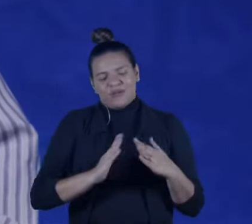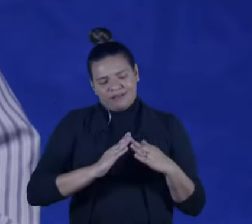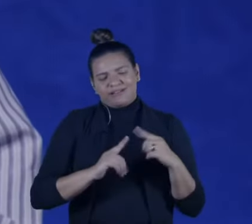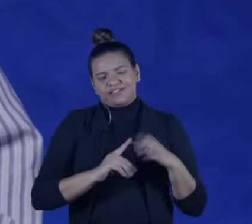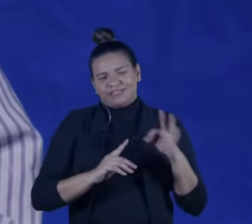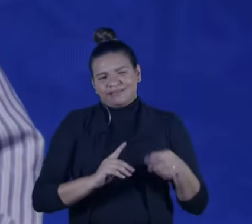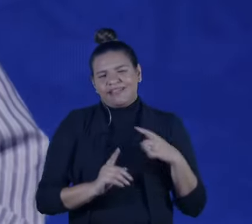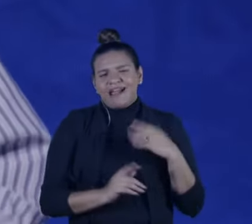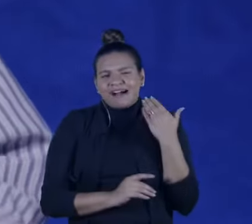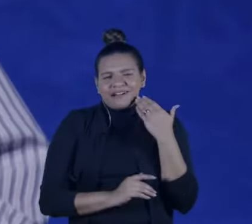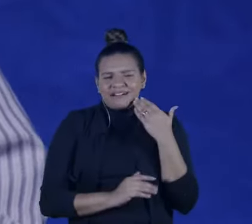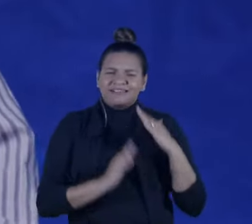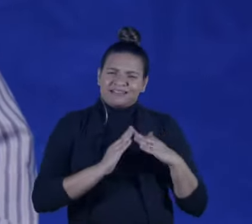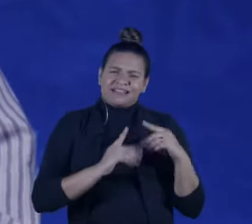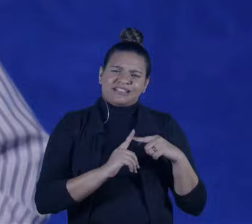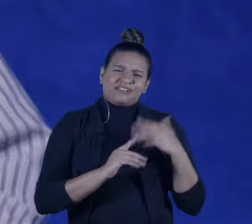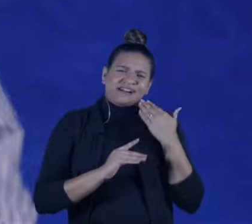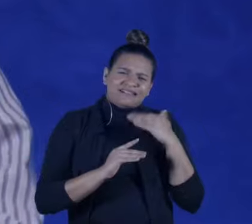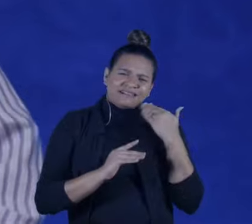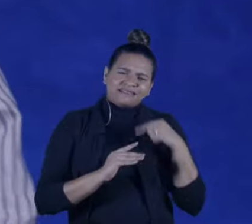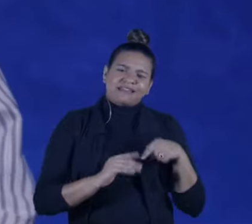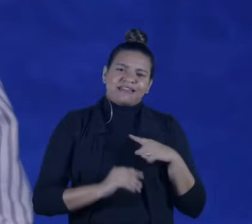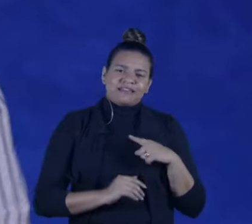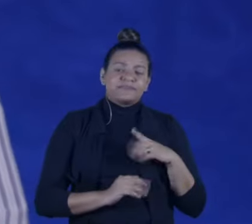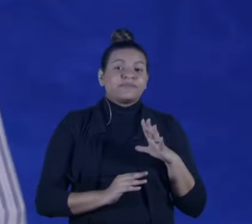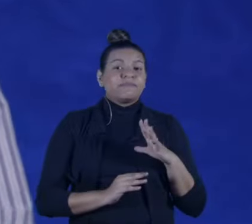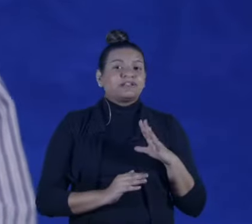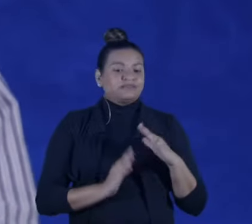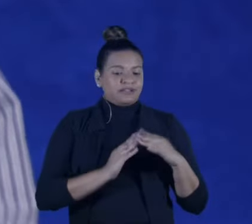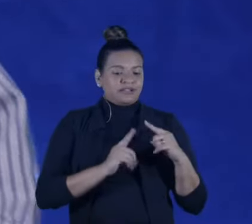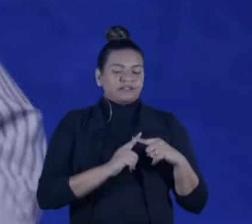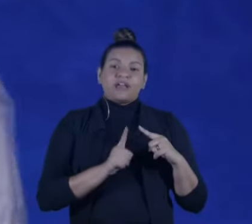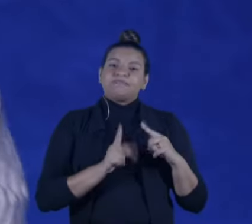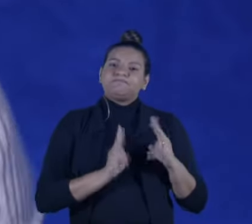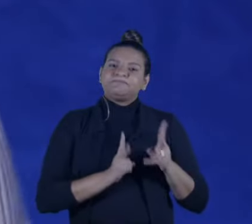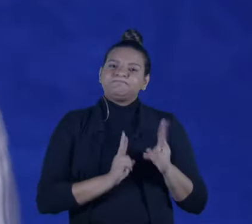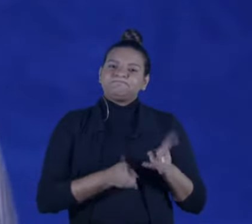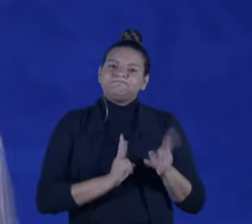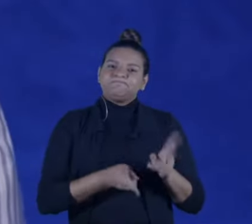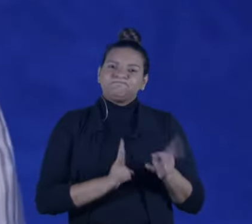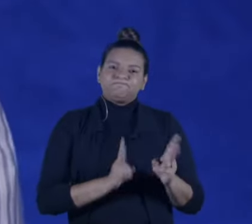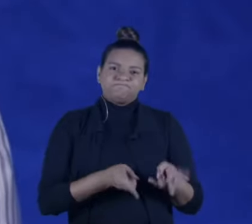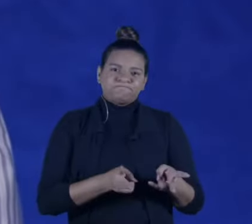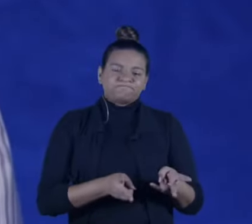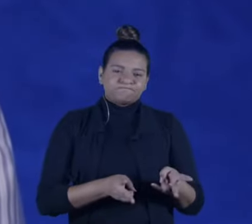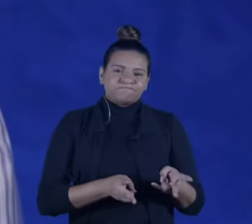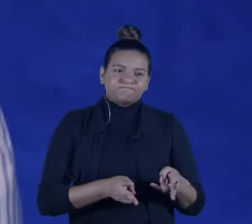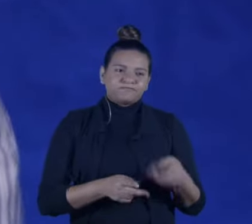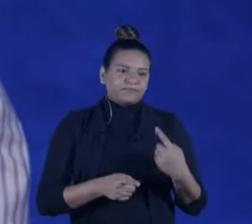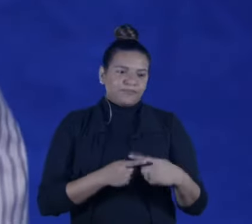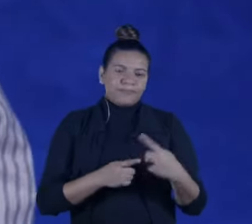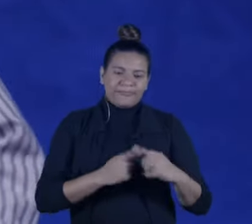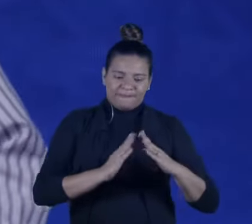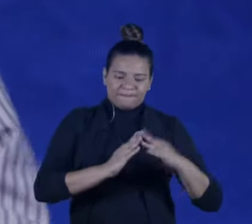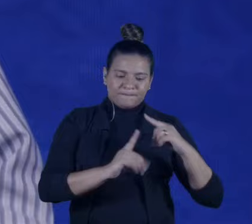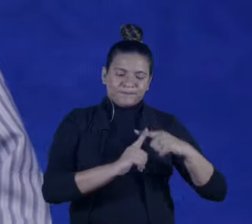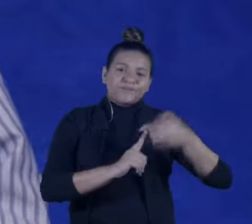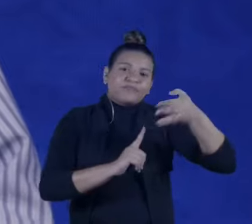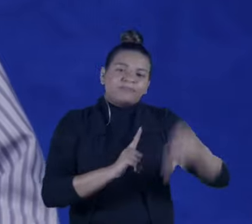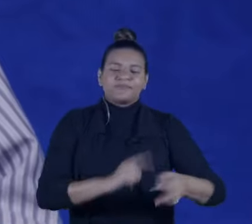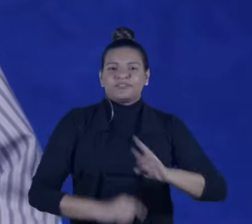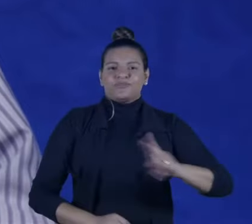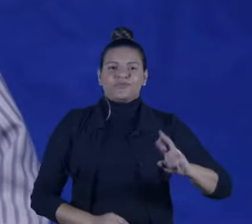única instituição que permanece para sempre. A igreja não é perfeita, porque nós não